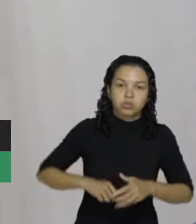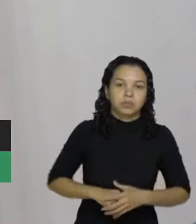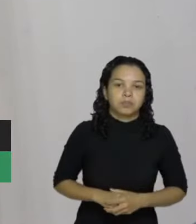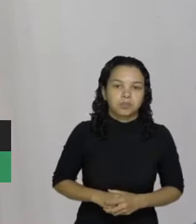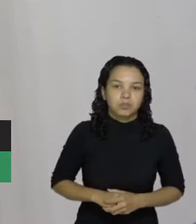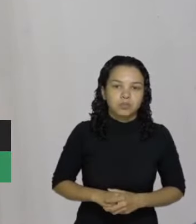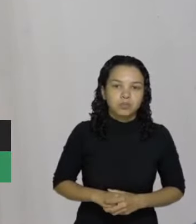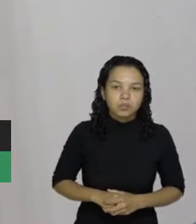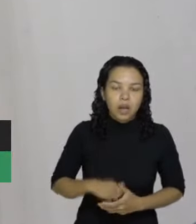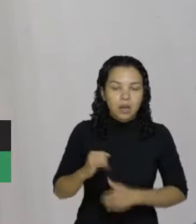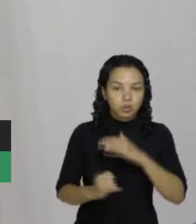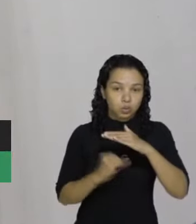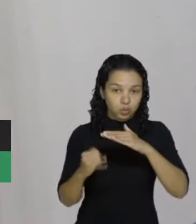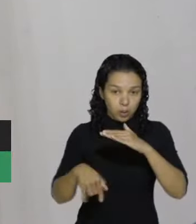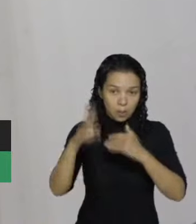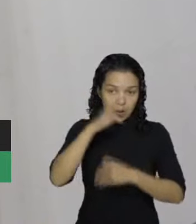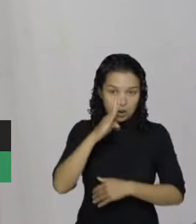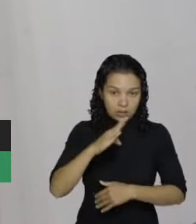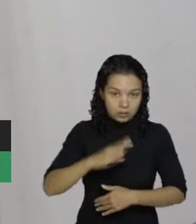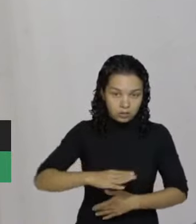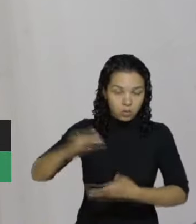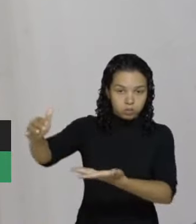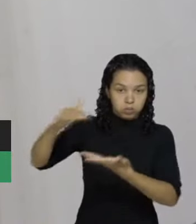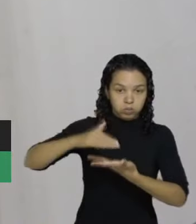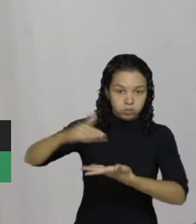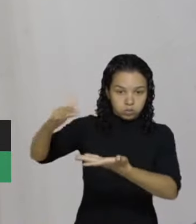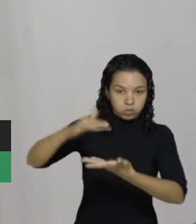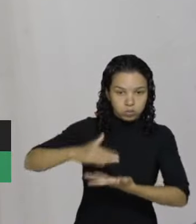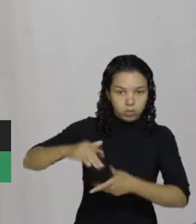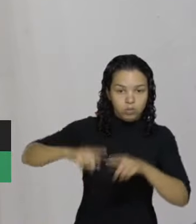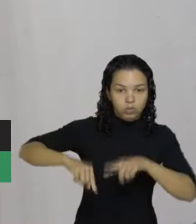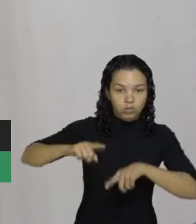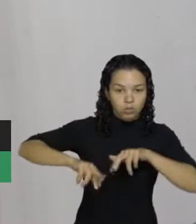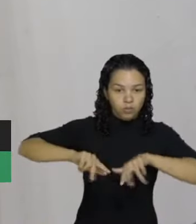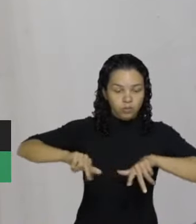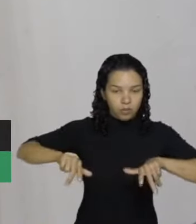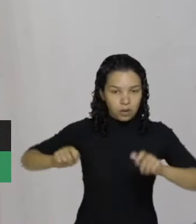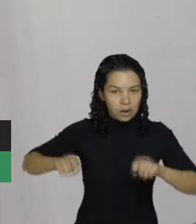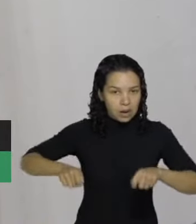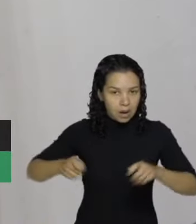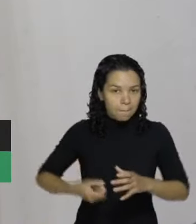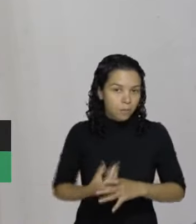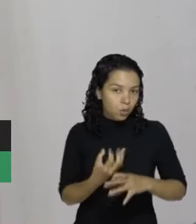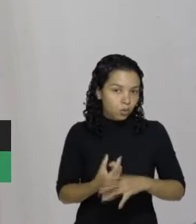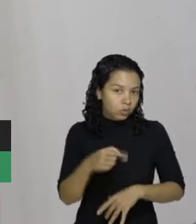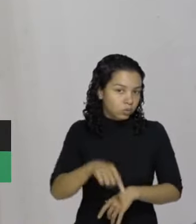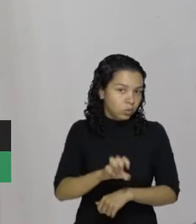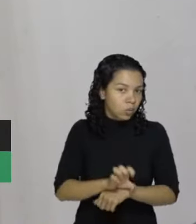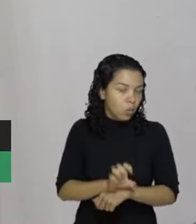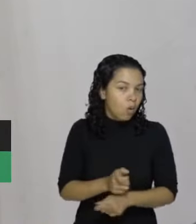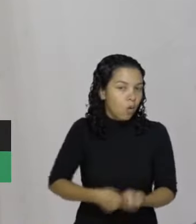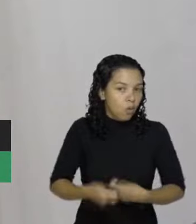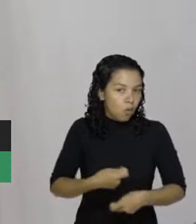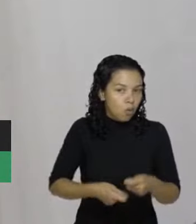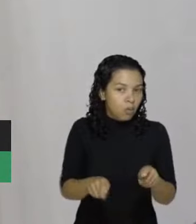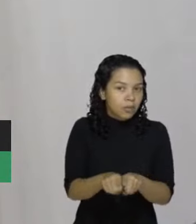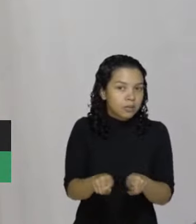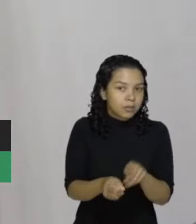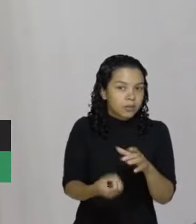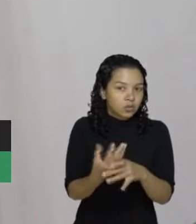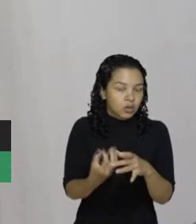importa insumos para a produção de fertilizantes, o que será atendido pela produção local com efeitos econômicos e na geração de